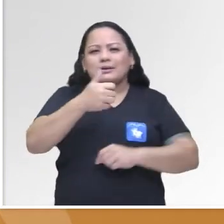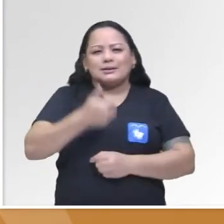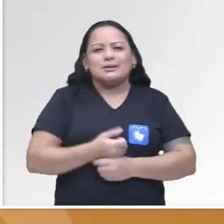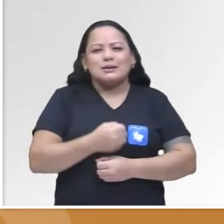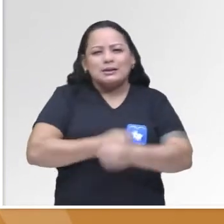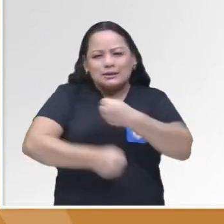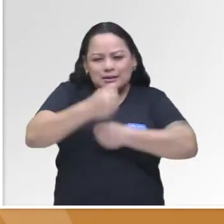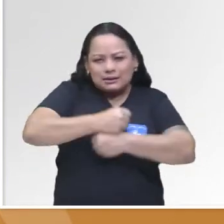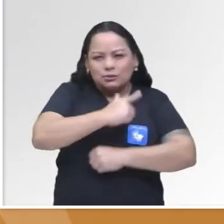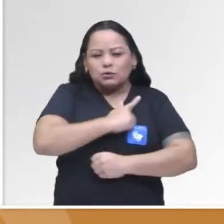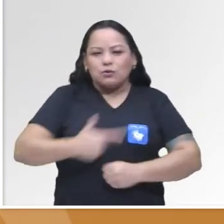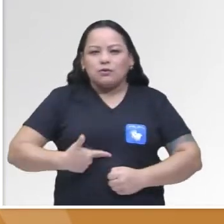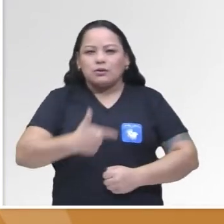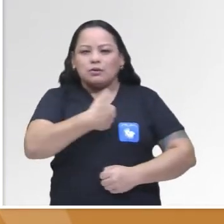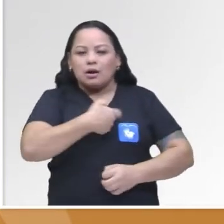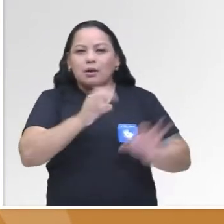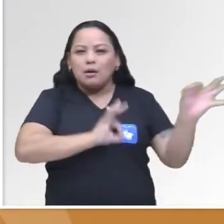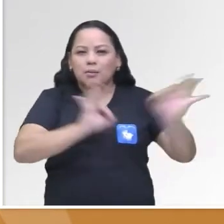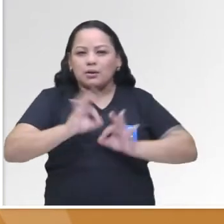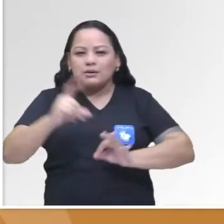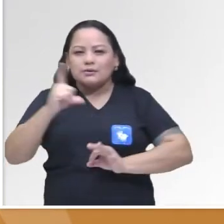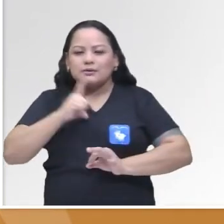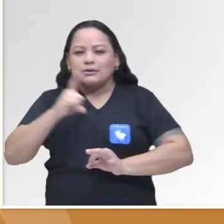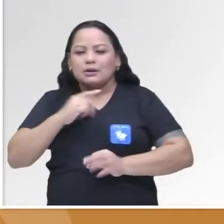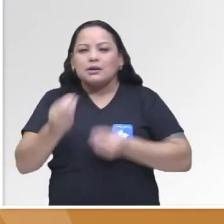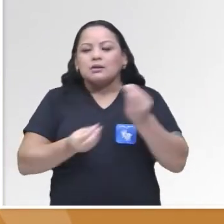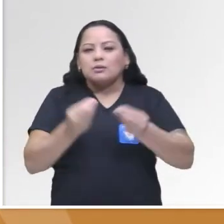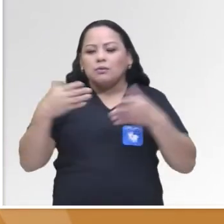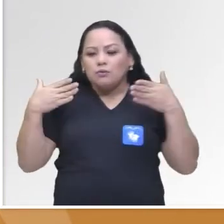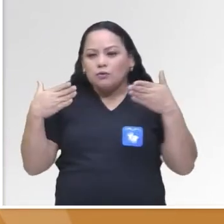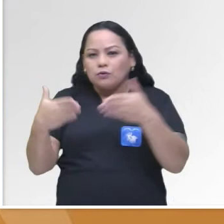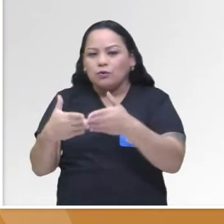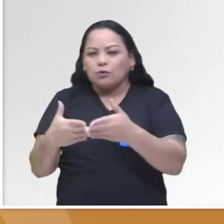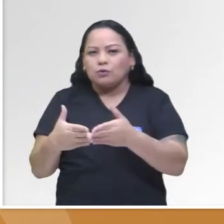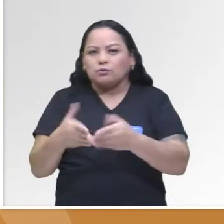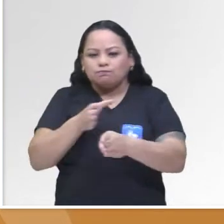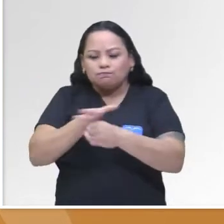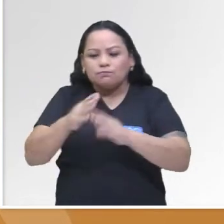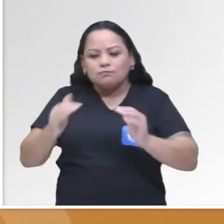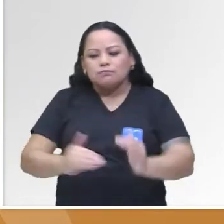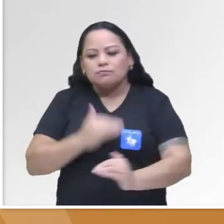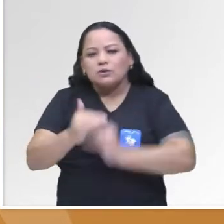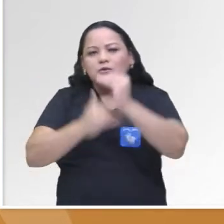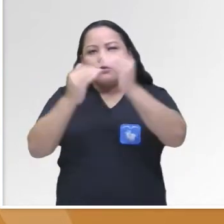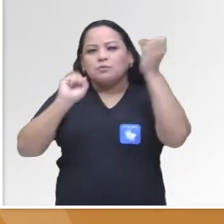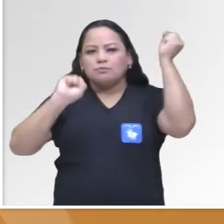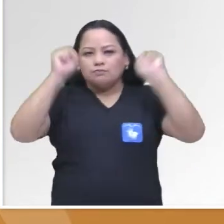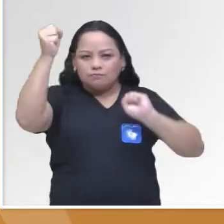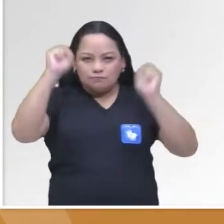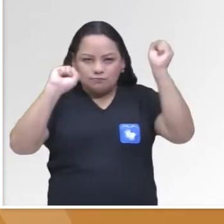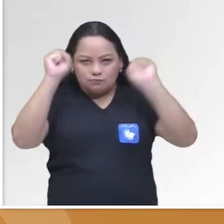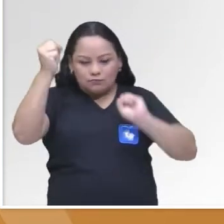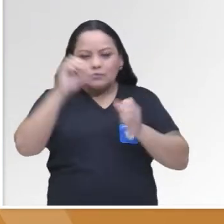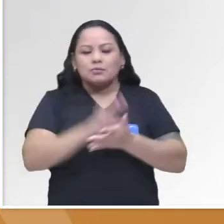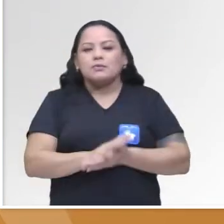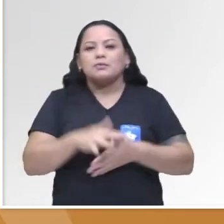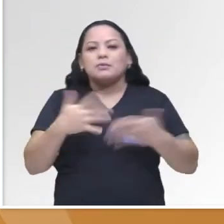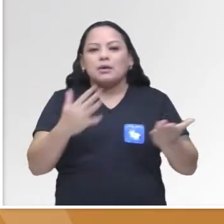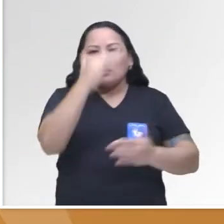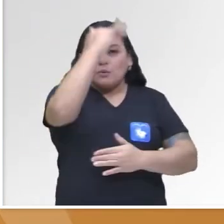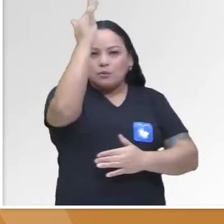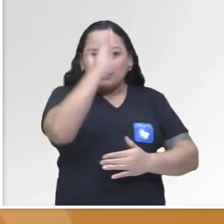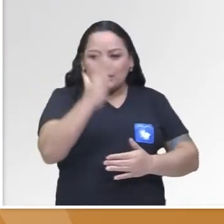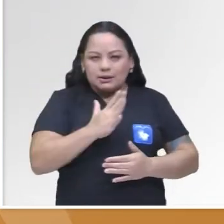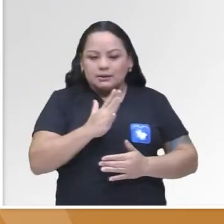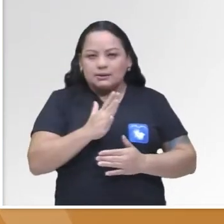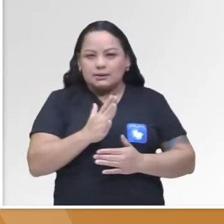Vargas, a gente vai ter o processo de impulsionamento do desenvolvimento industrial. Então, o Brasil vai deixar